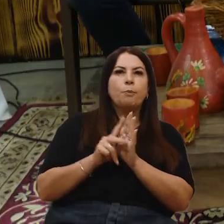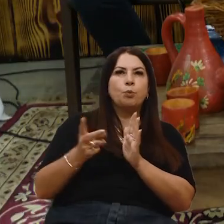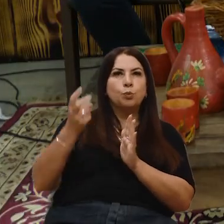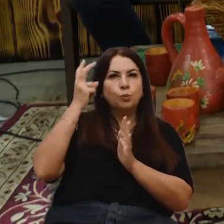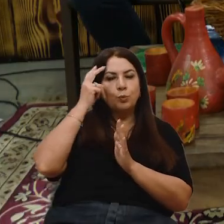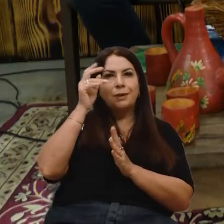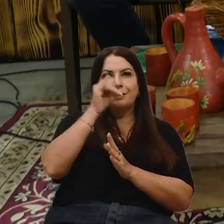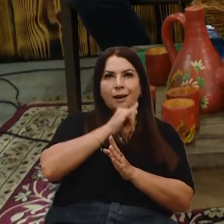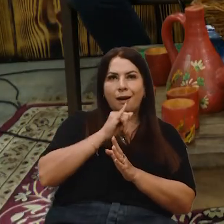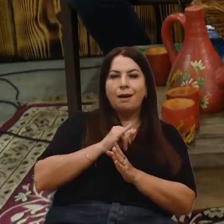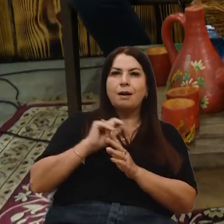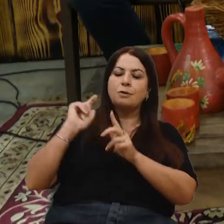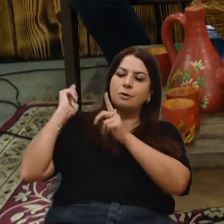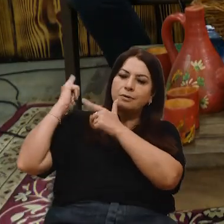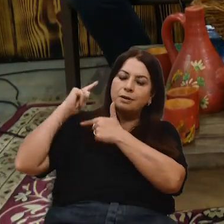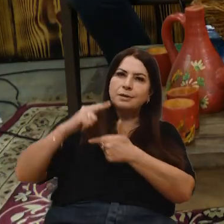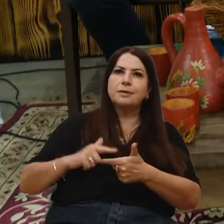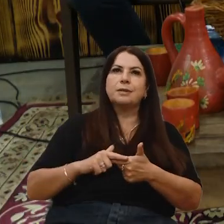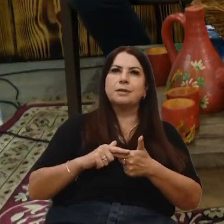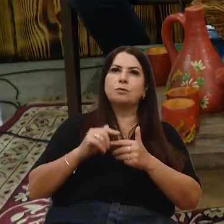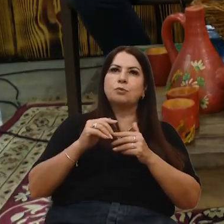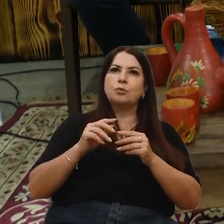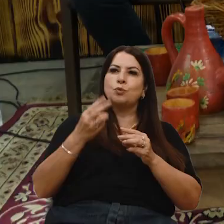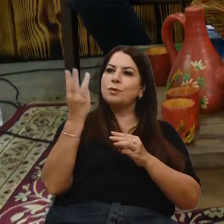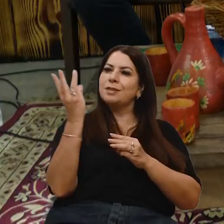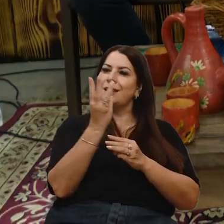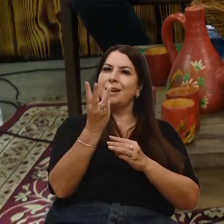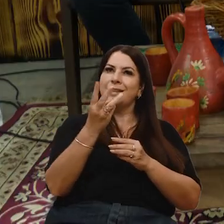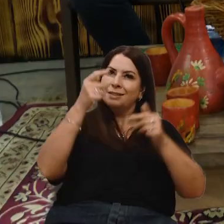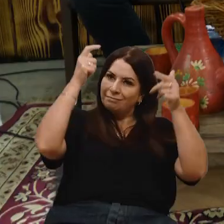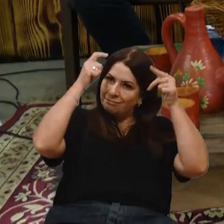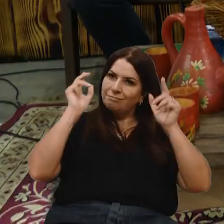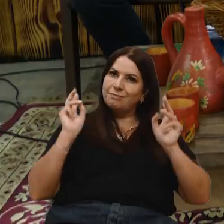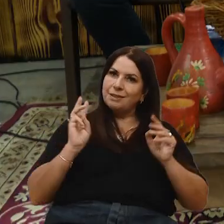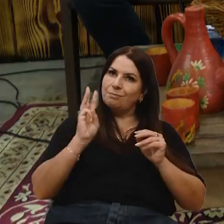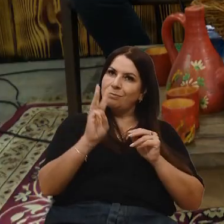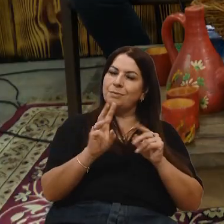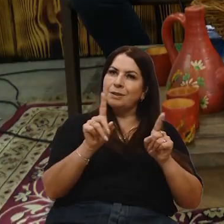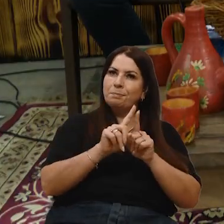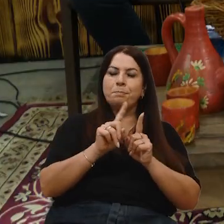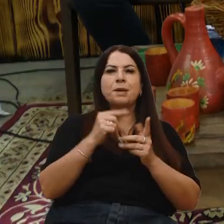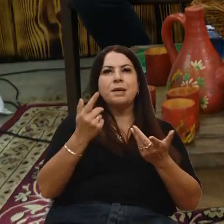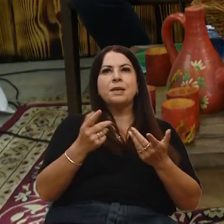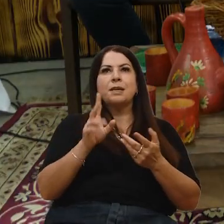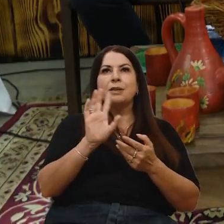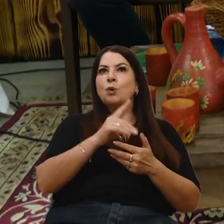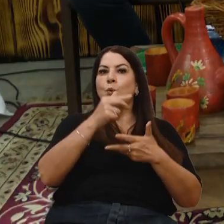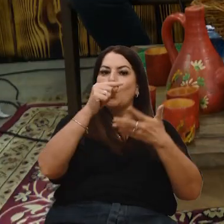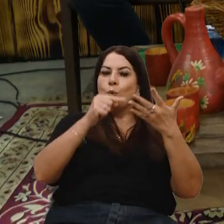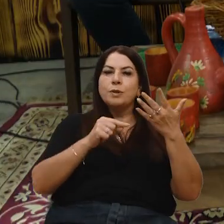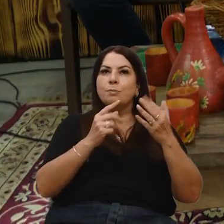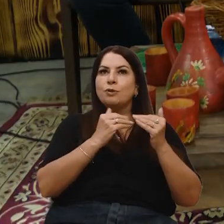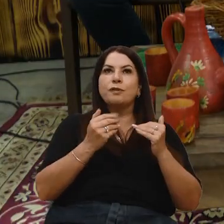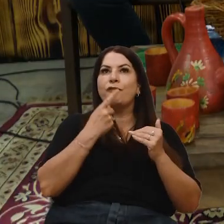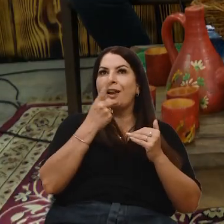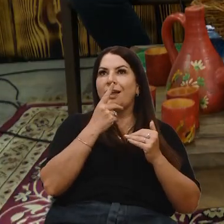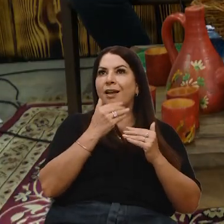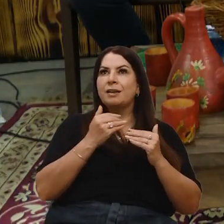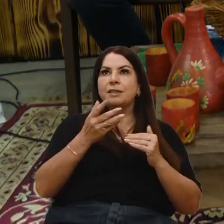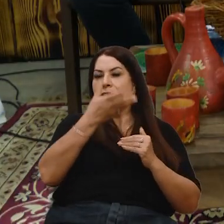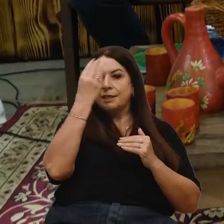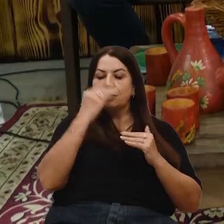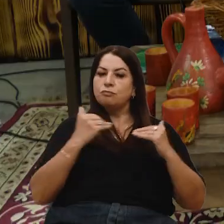própria cultura italiana, da tradição do trio de soberanas, que são fatores que não podem deixar de ganhar ênfase de